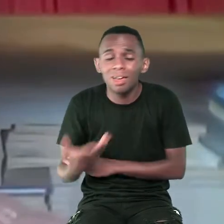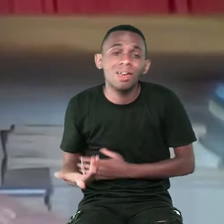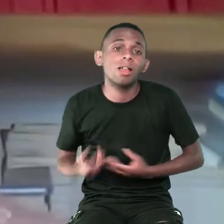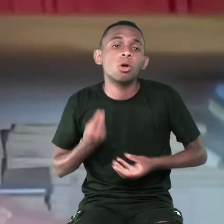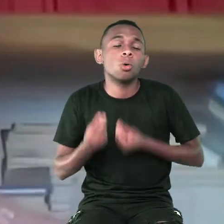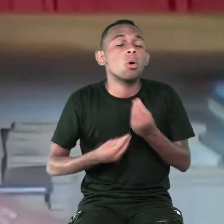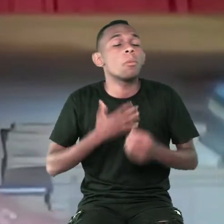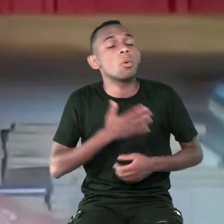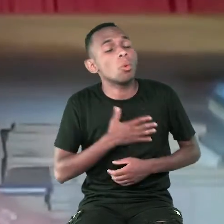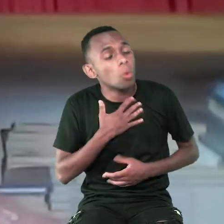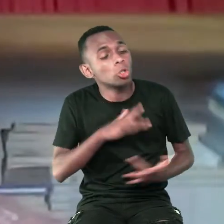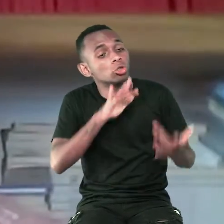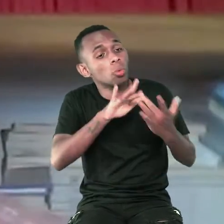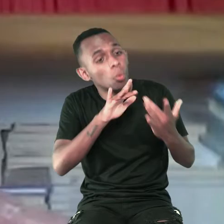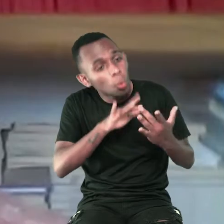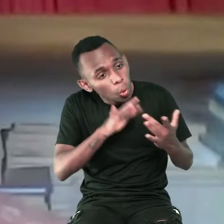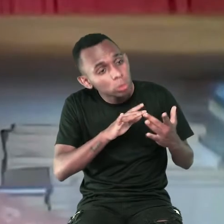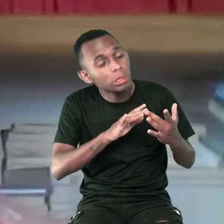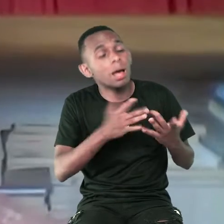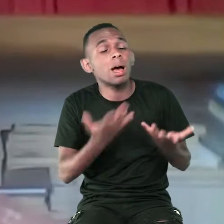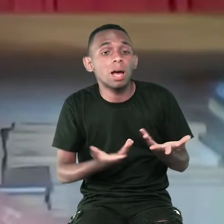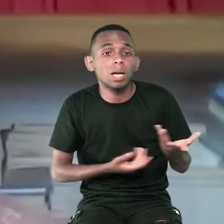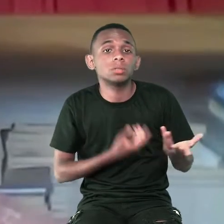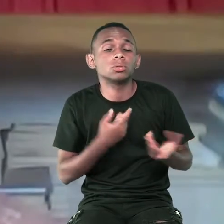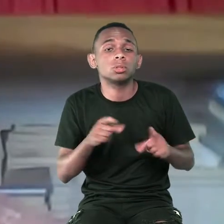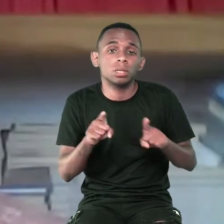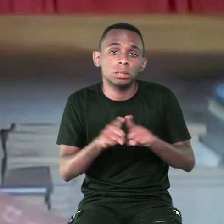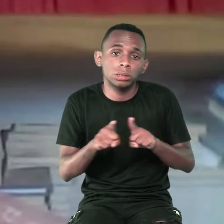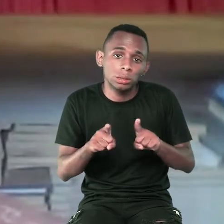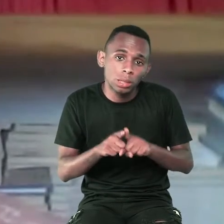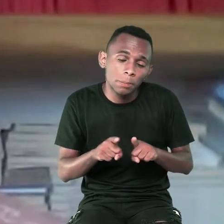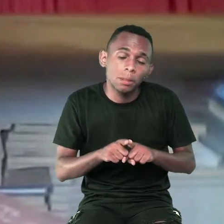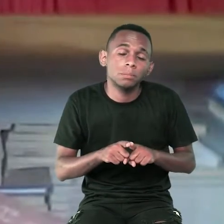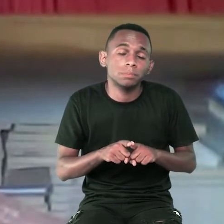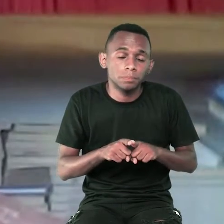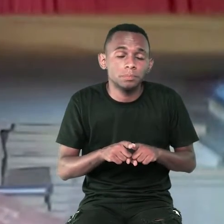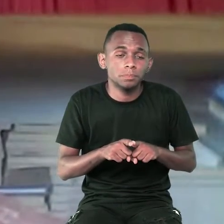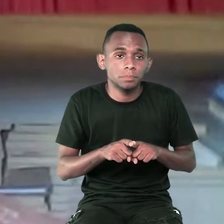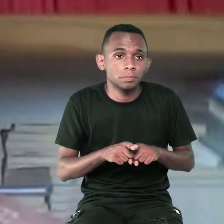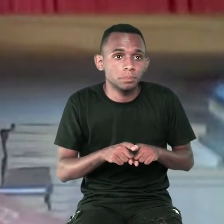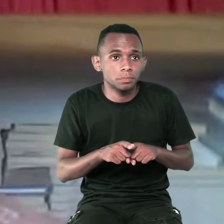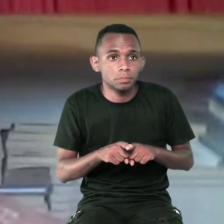elas gostam de ser tratadas, como é que elas gostam de ser,